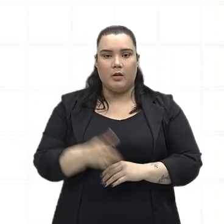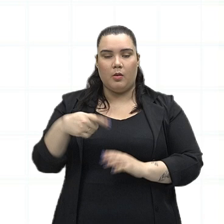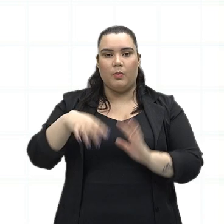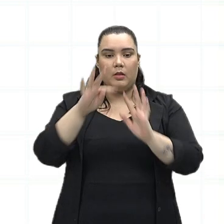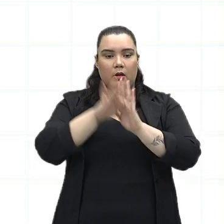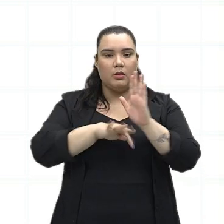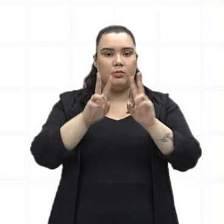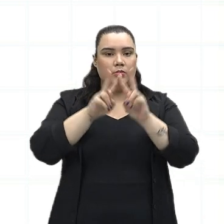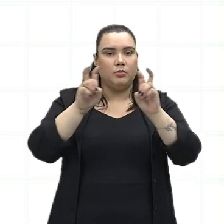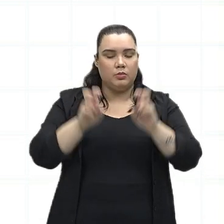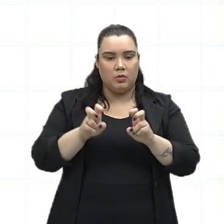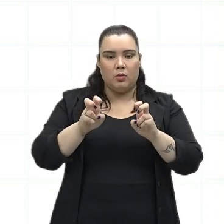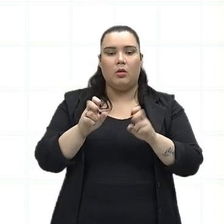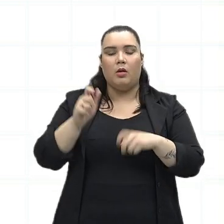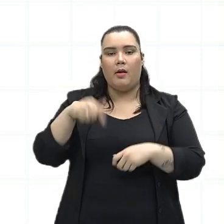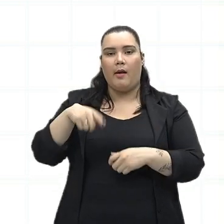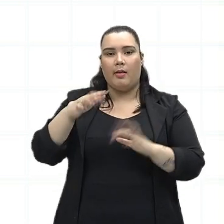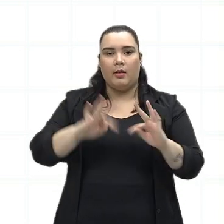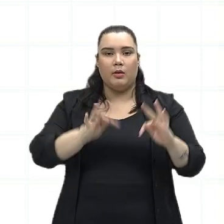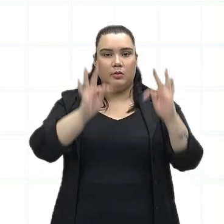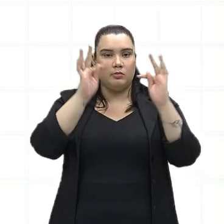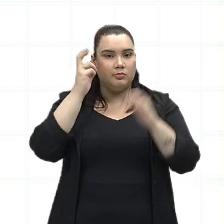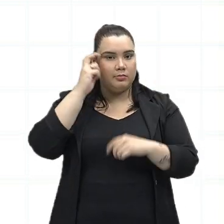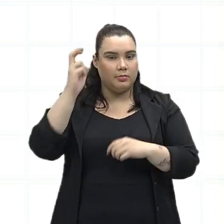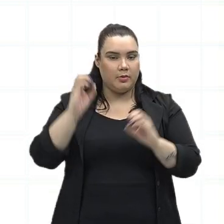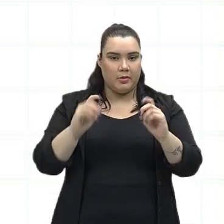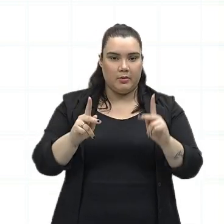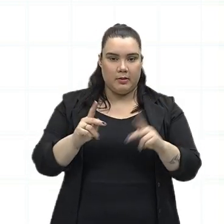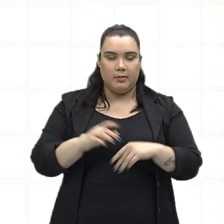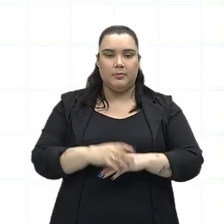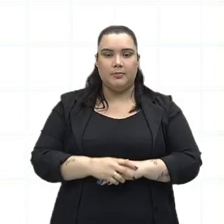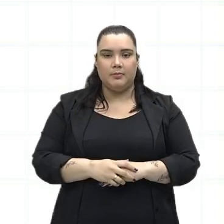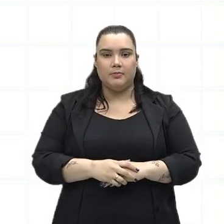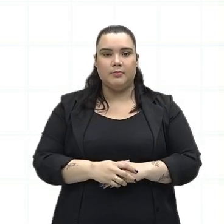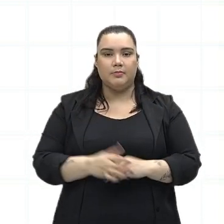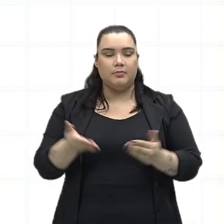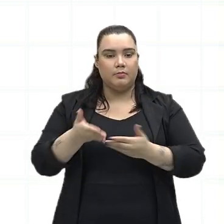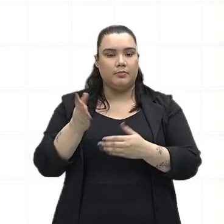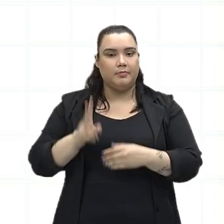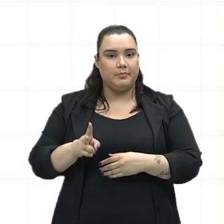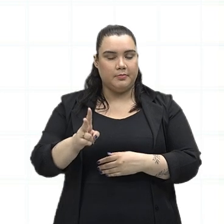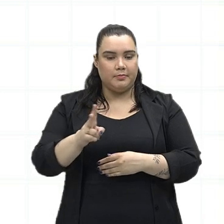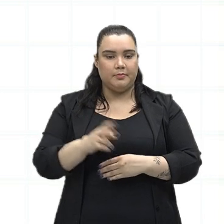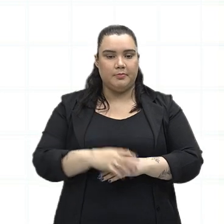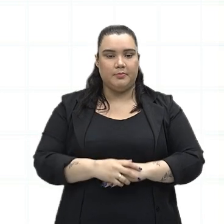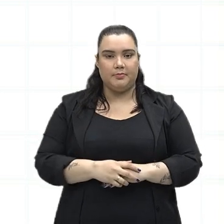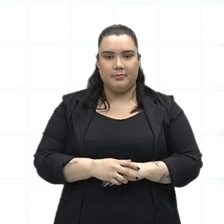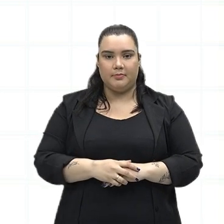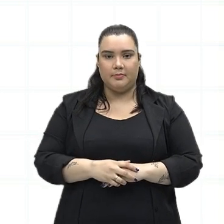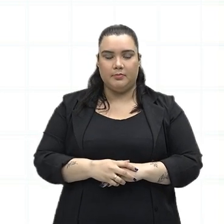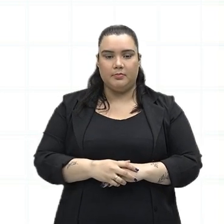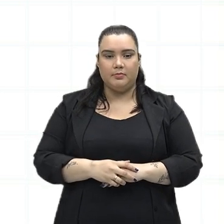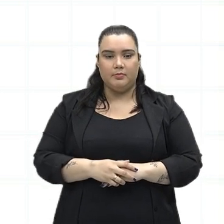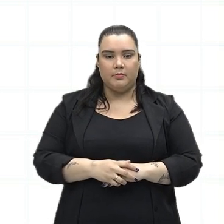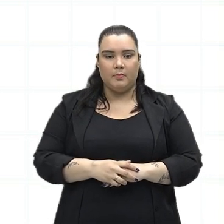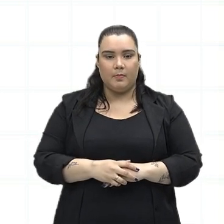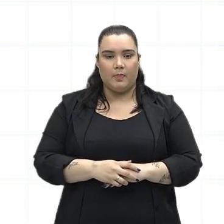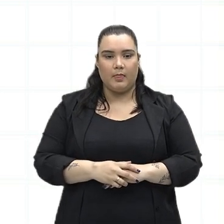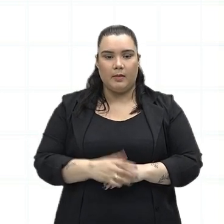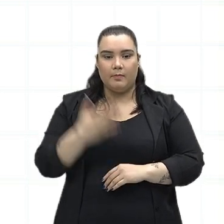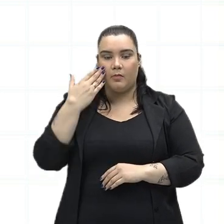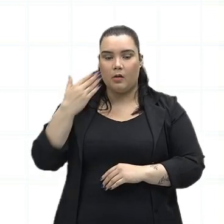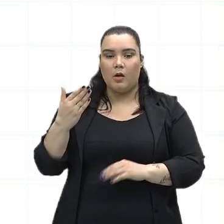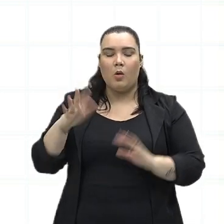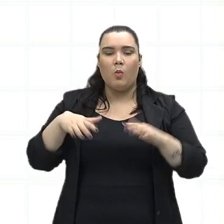trata sobre a inteligência artificial, ok? Vamos então ver mais um pouco aqui quando nós devemos